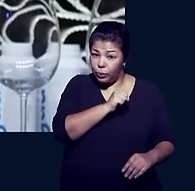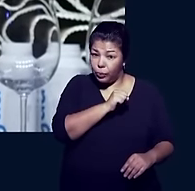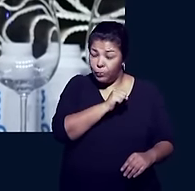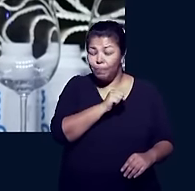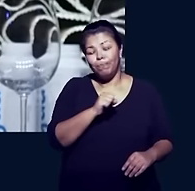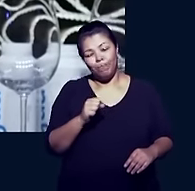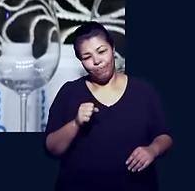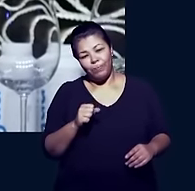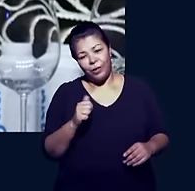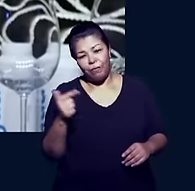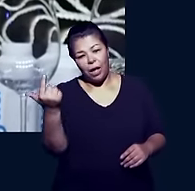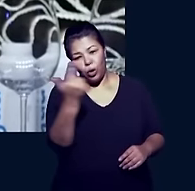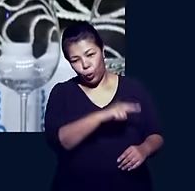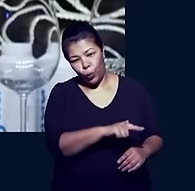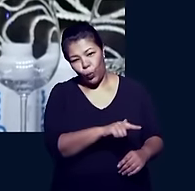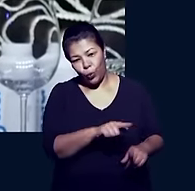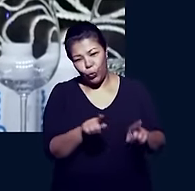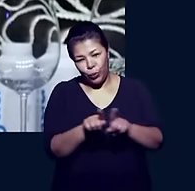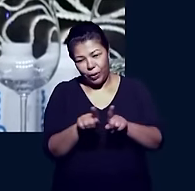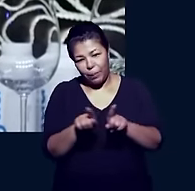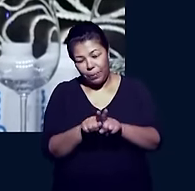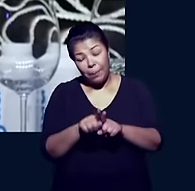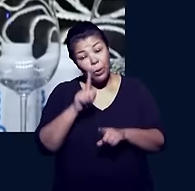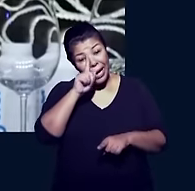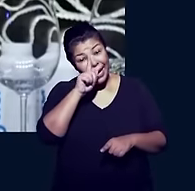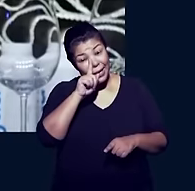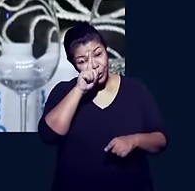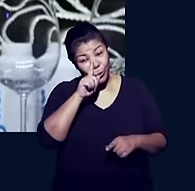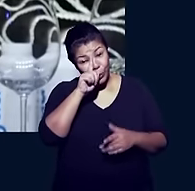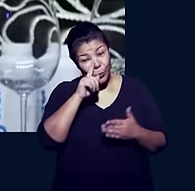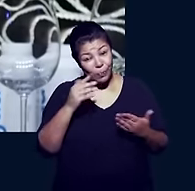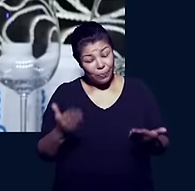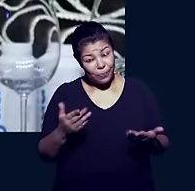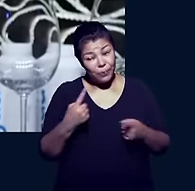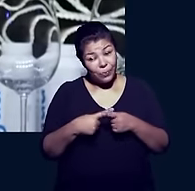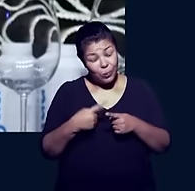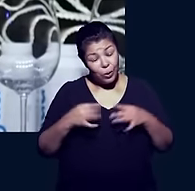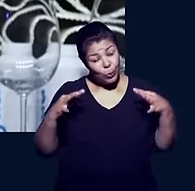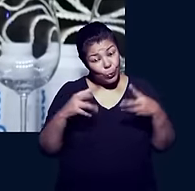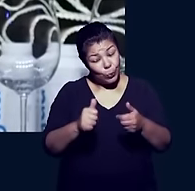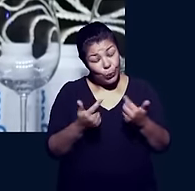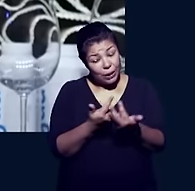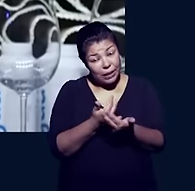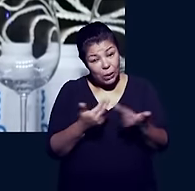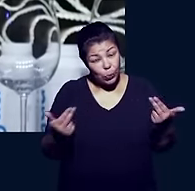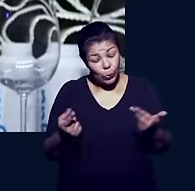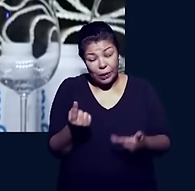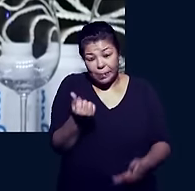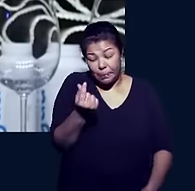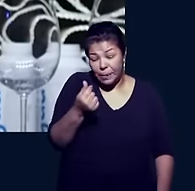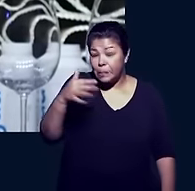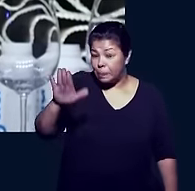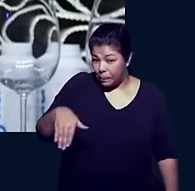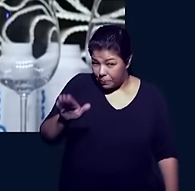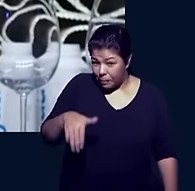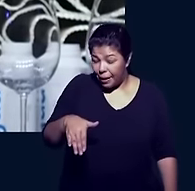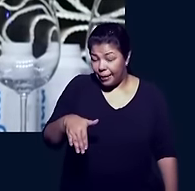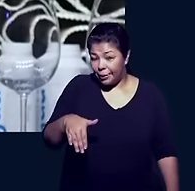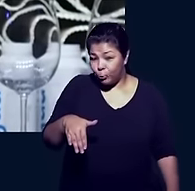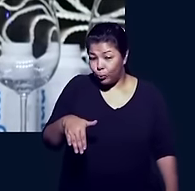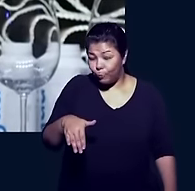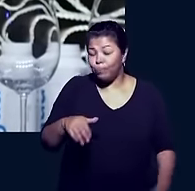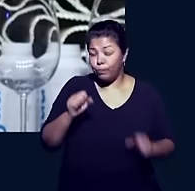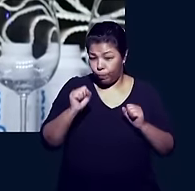Landing no hard Landing é Risk off tudo que tá barato pode ficar ainda mais barato exceto a renda